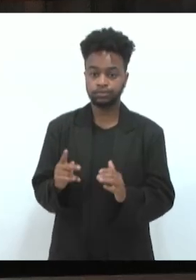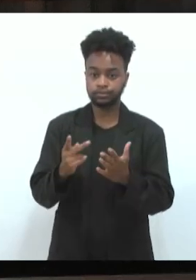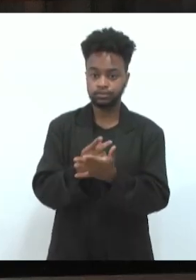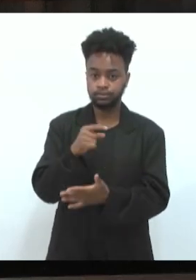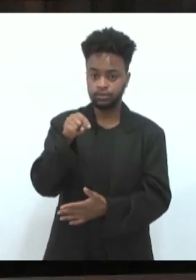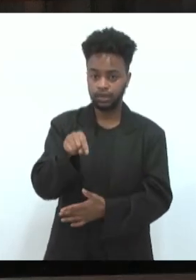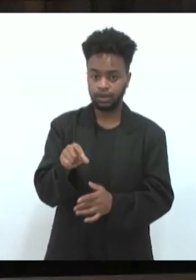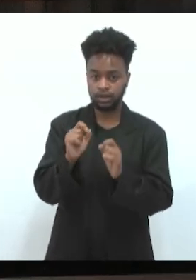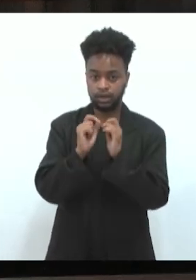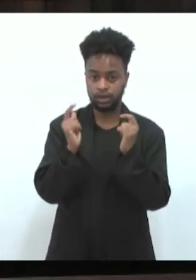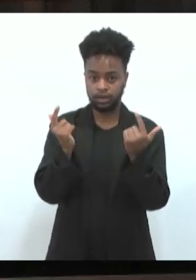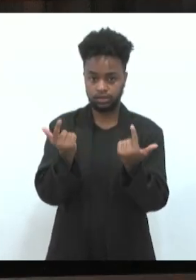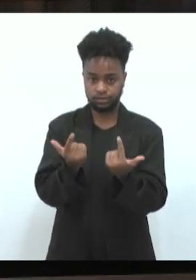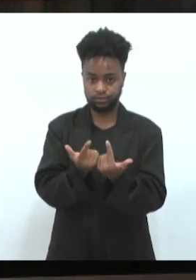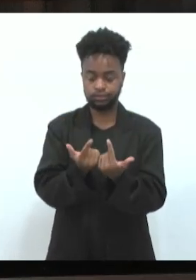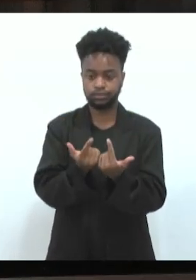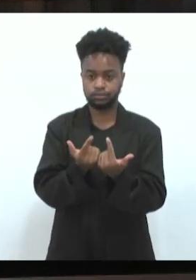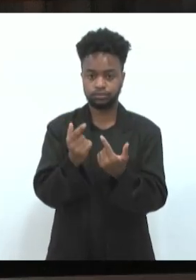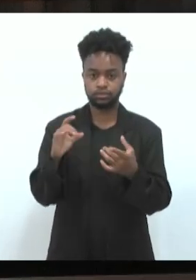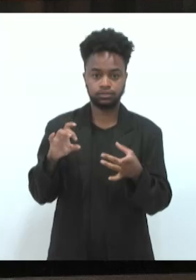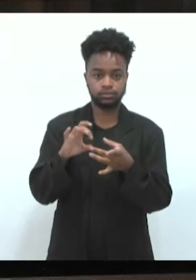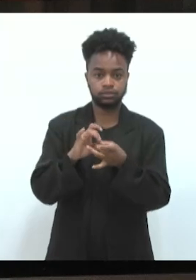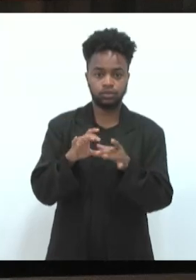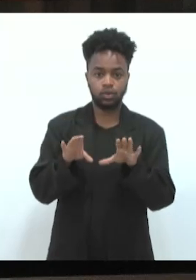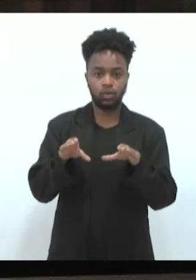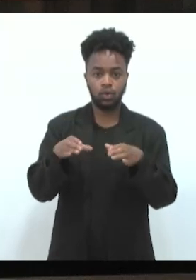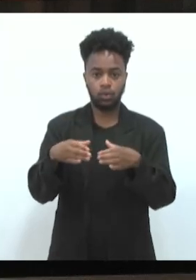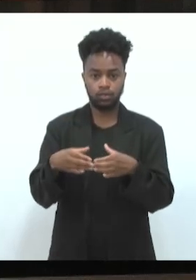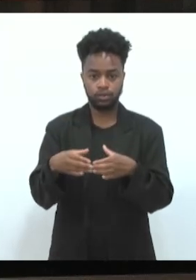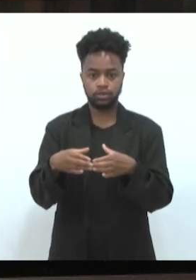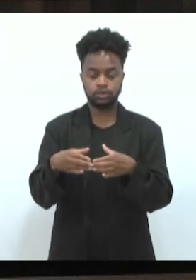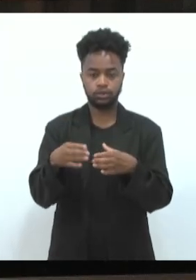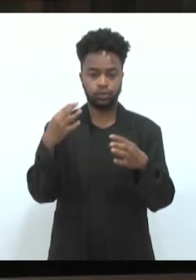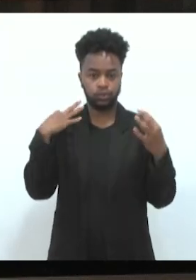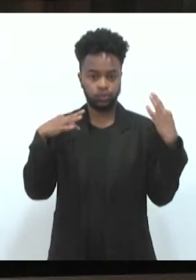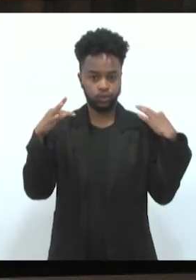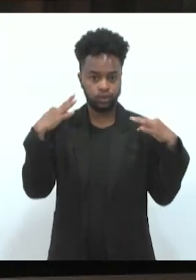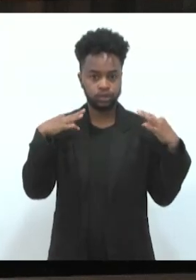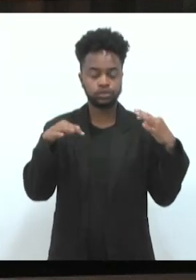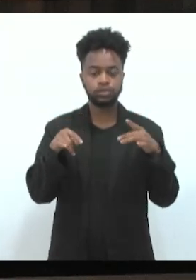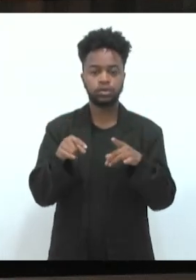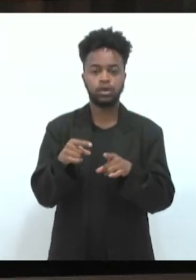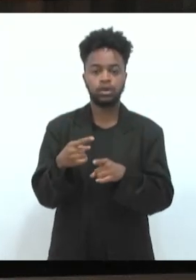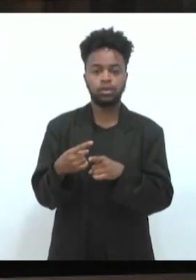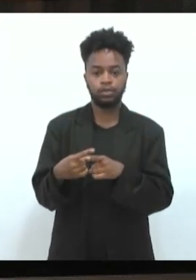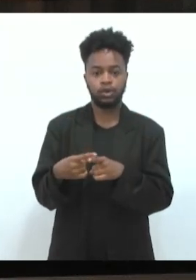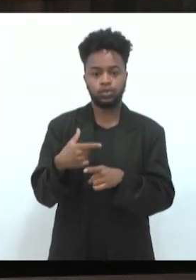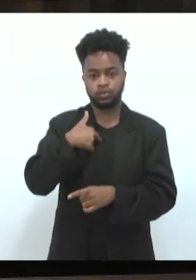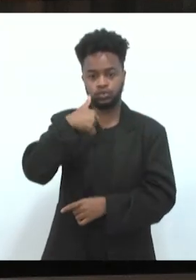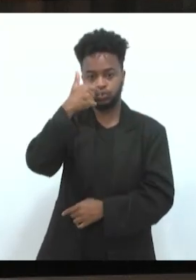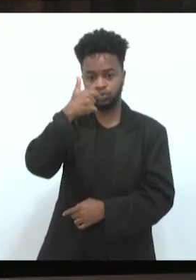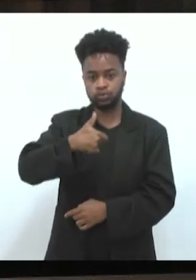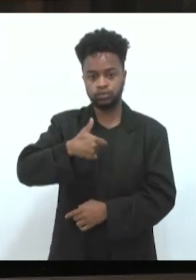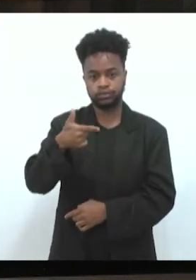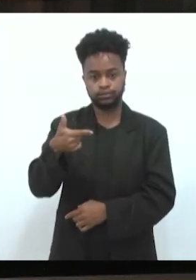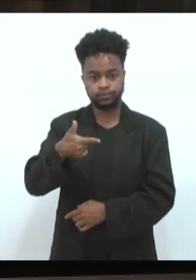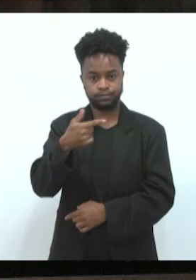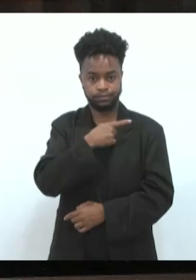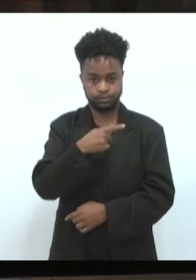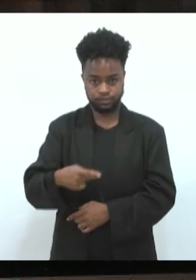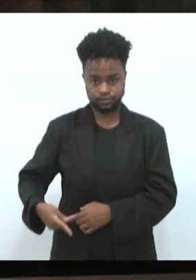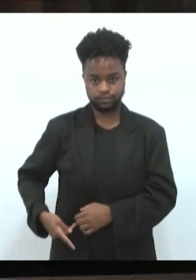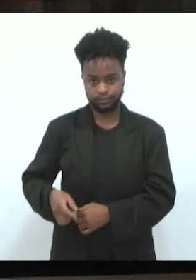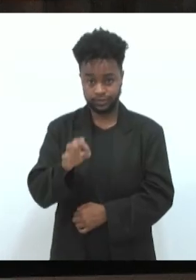nesta casa, através da Comissão de Turismo, em que sou vice-presidente,